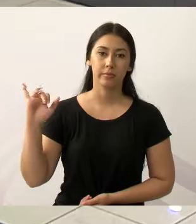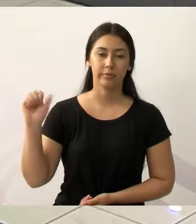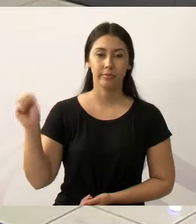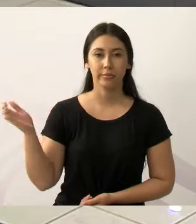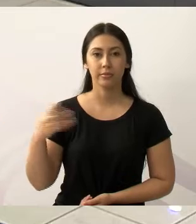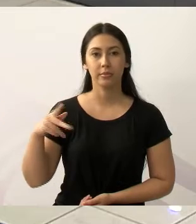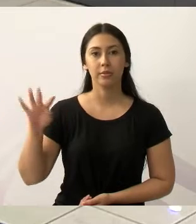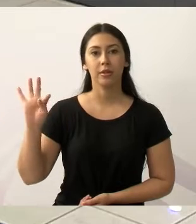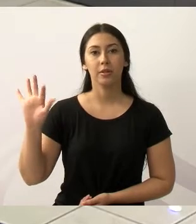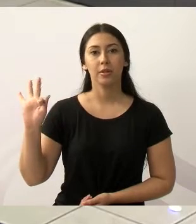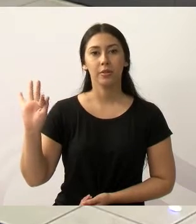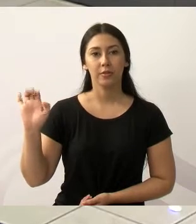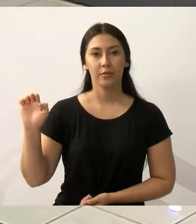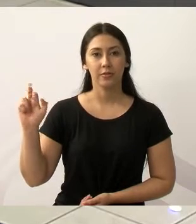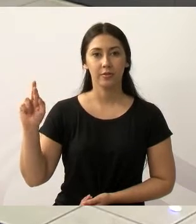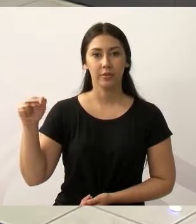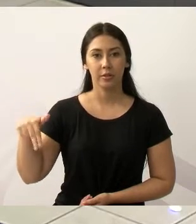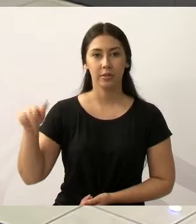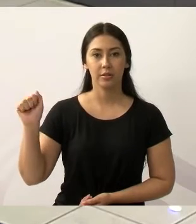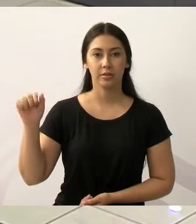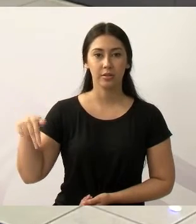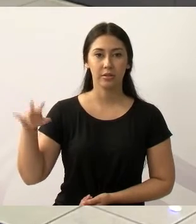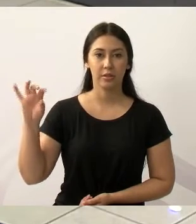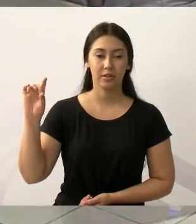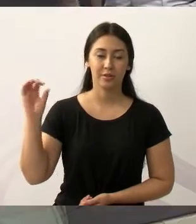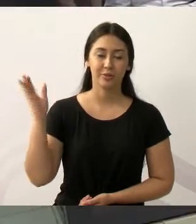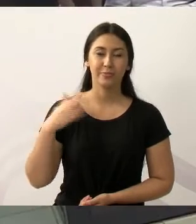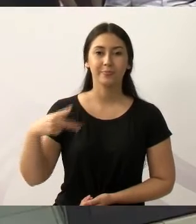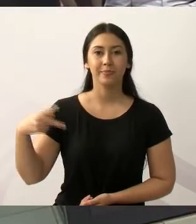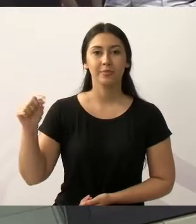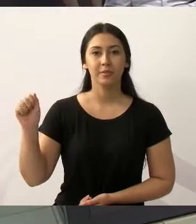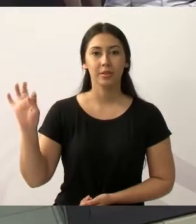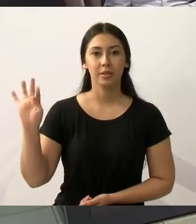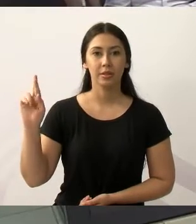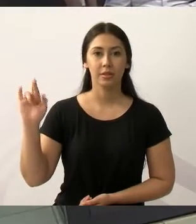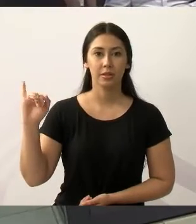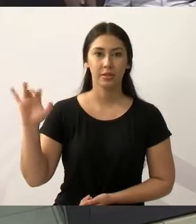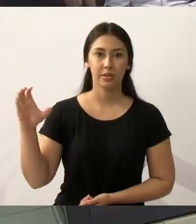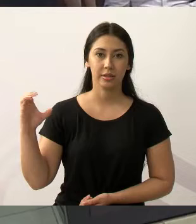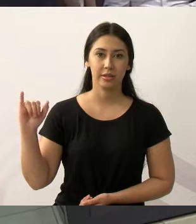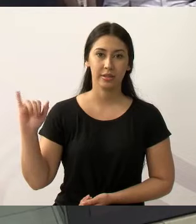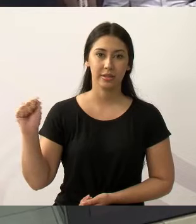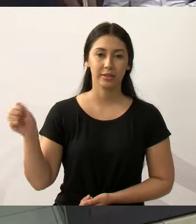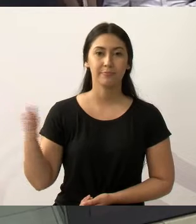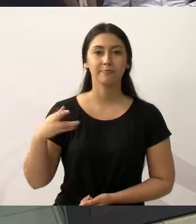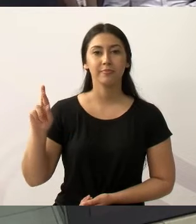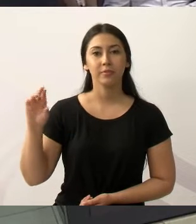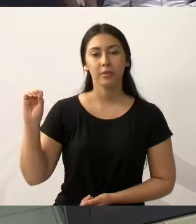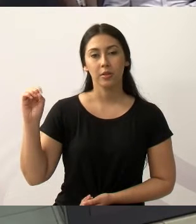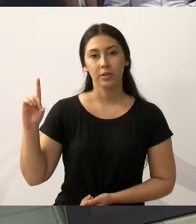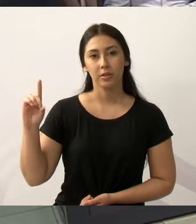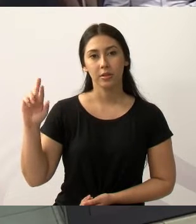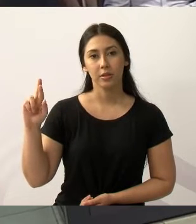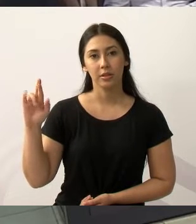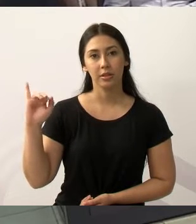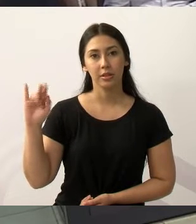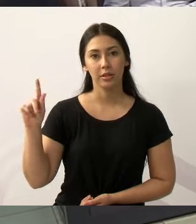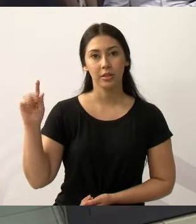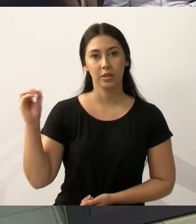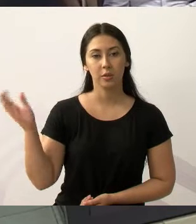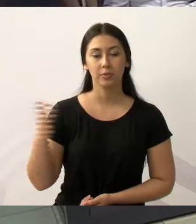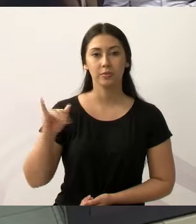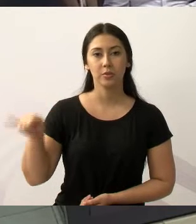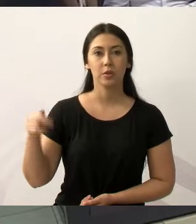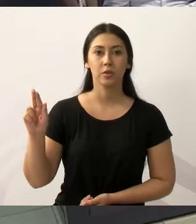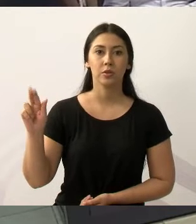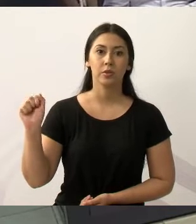original patrícia e juliane dr rodrigo salomão juarez araújo